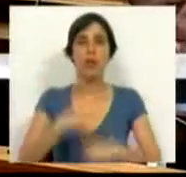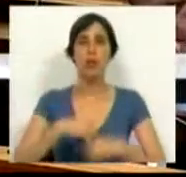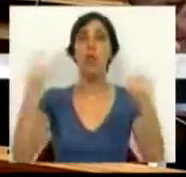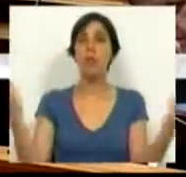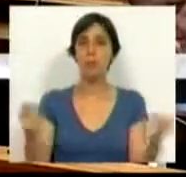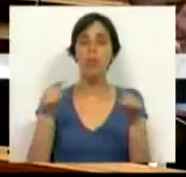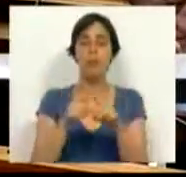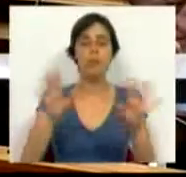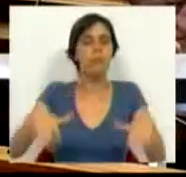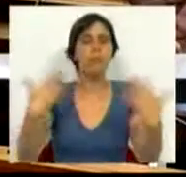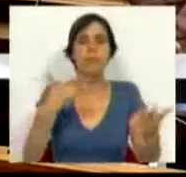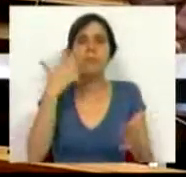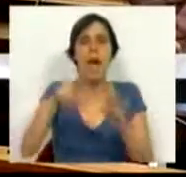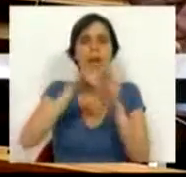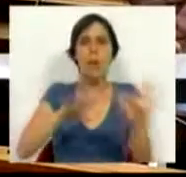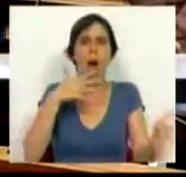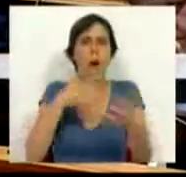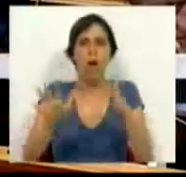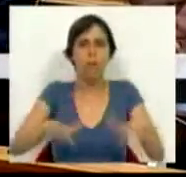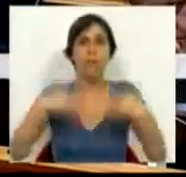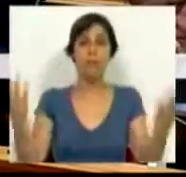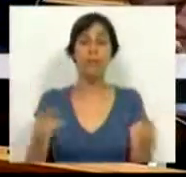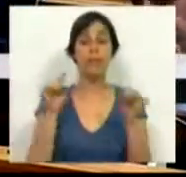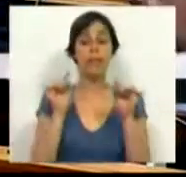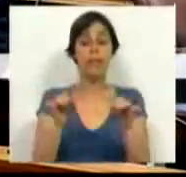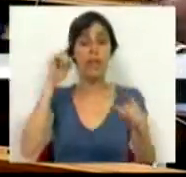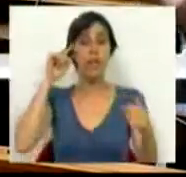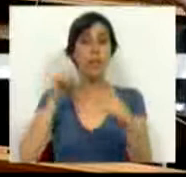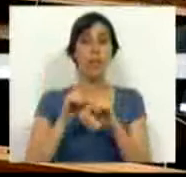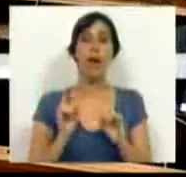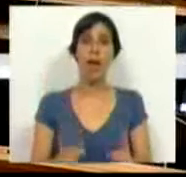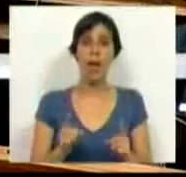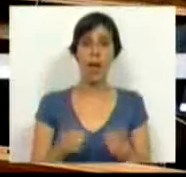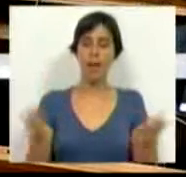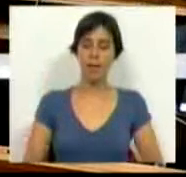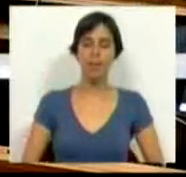públicos sem qualquer critério. E foi esse propósito.